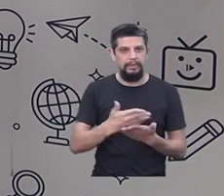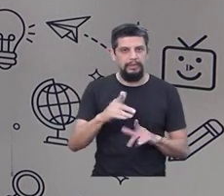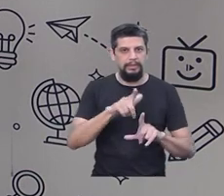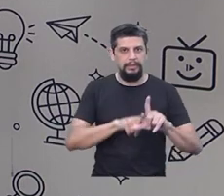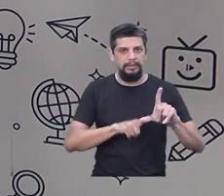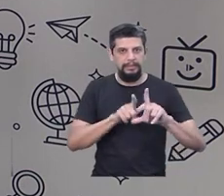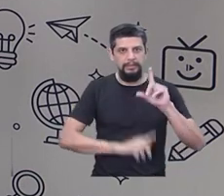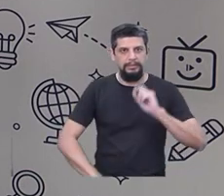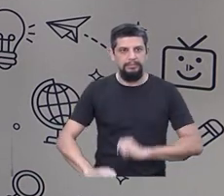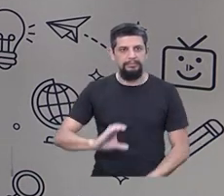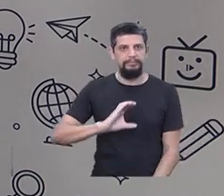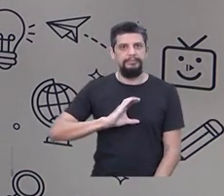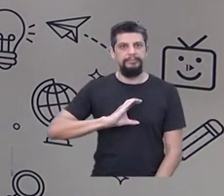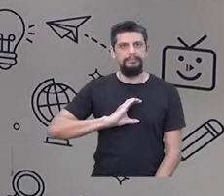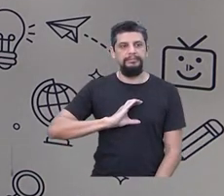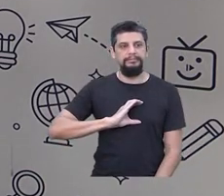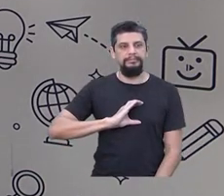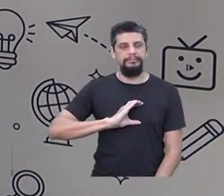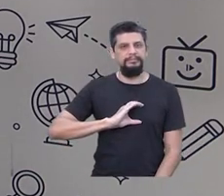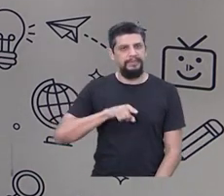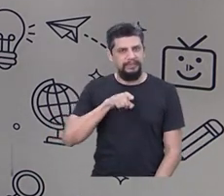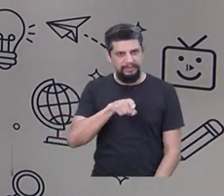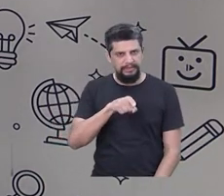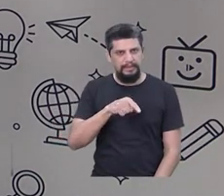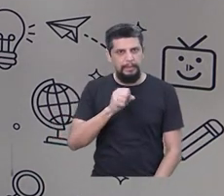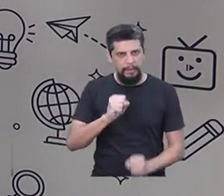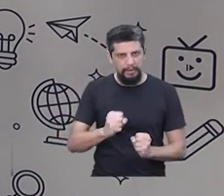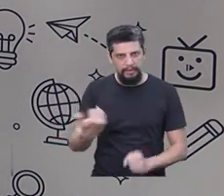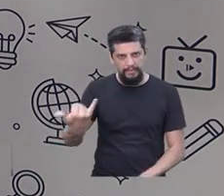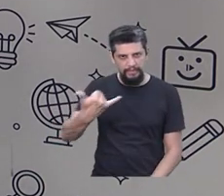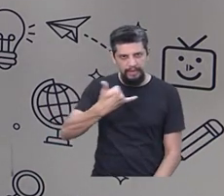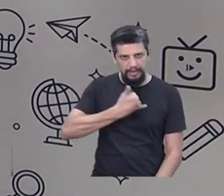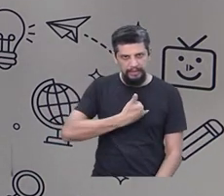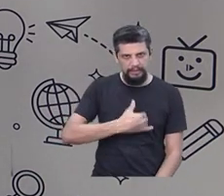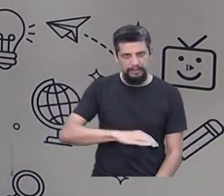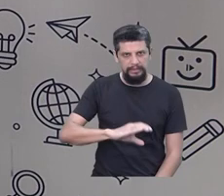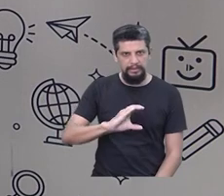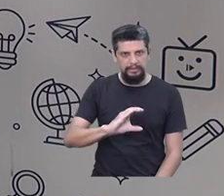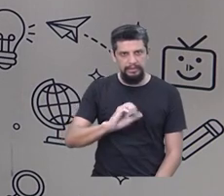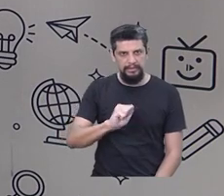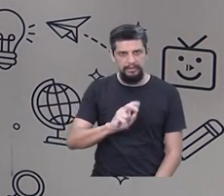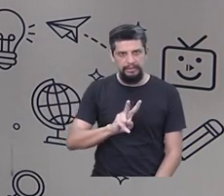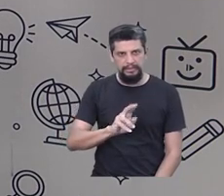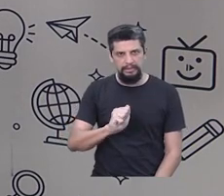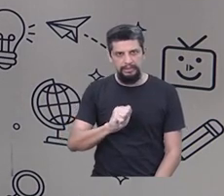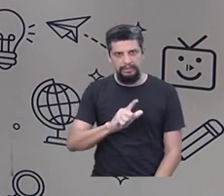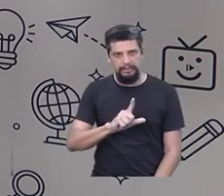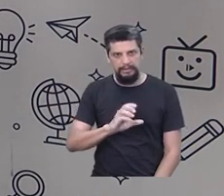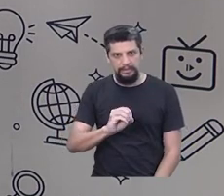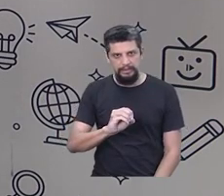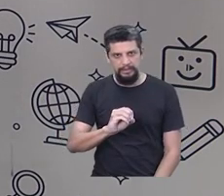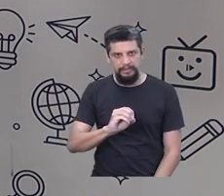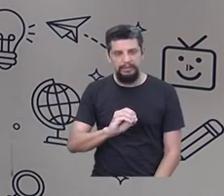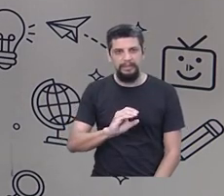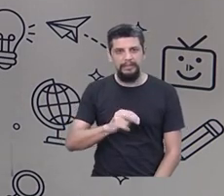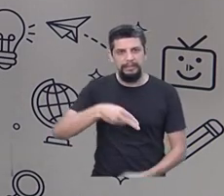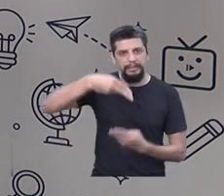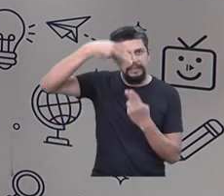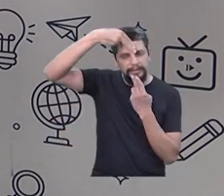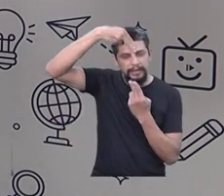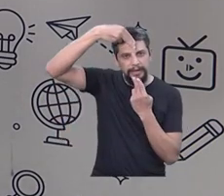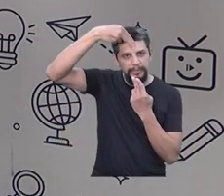Começa com a letra C. Vocês podem me dizer cavalo, teve a